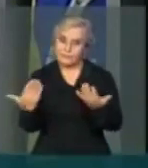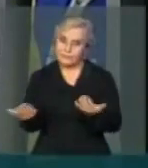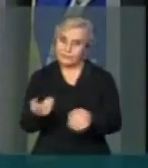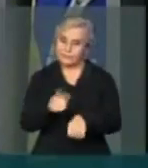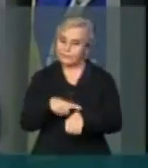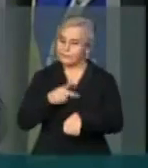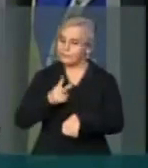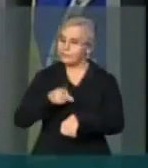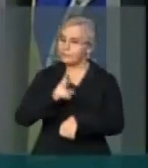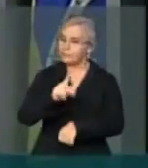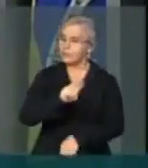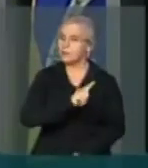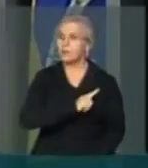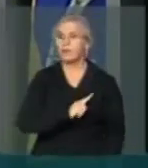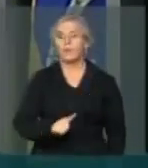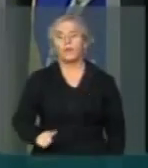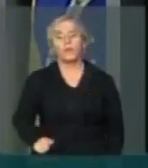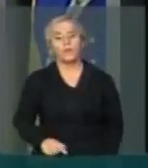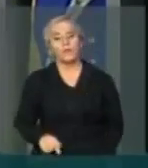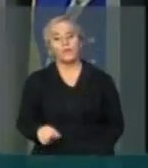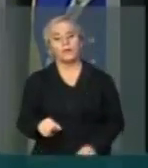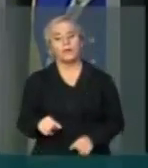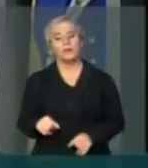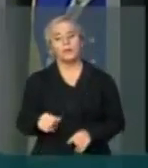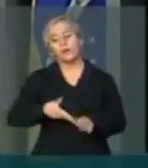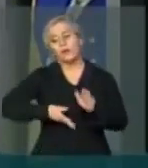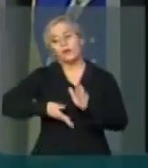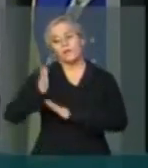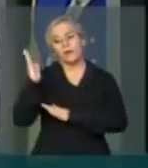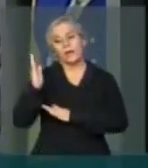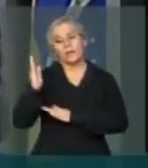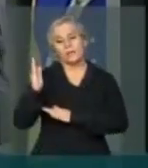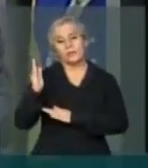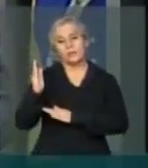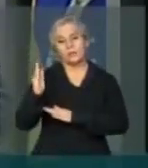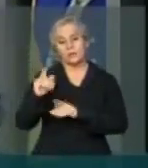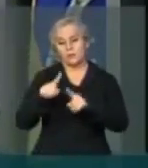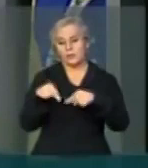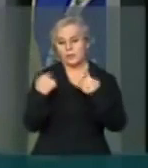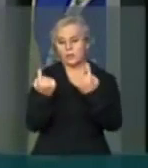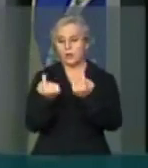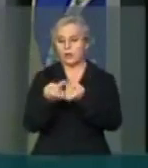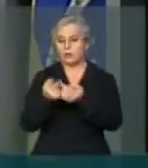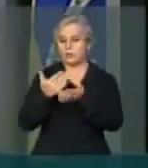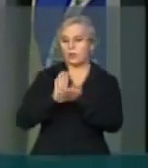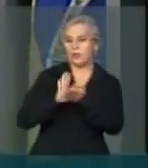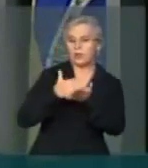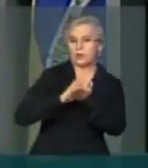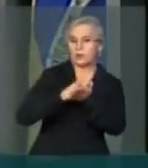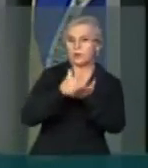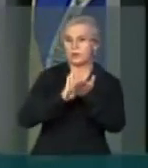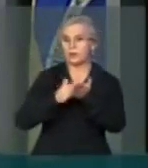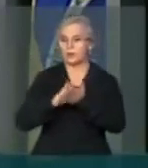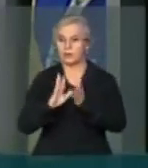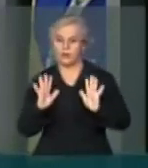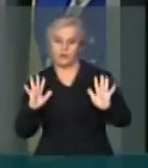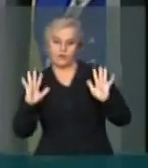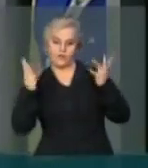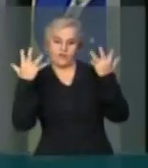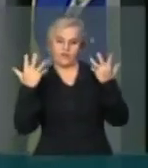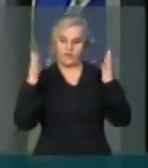o governador fica indo para a roda de samba, participando de festa de hip